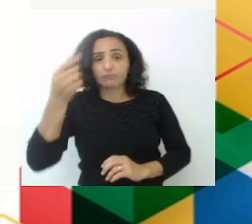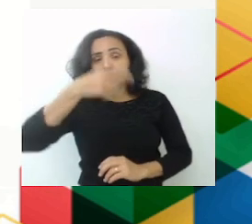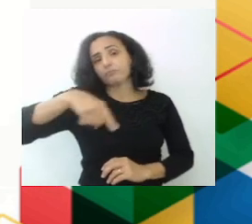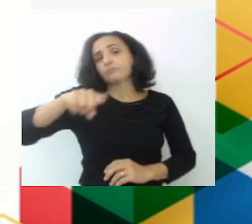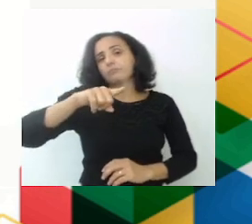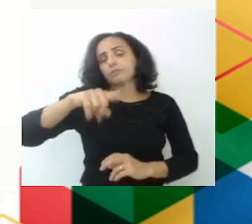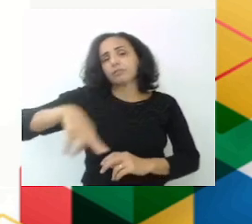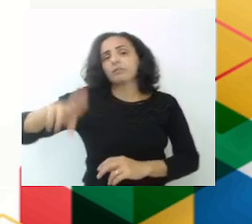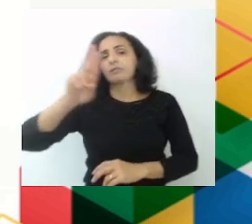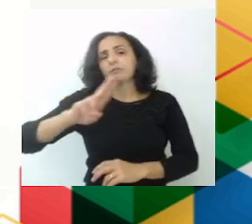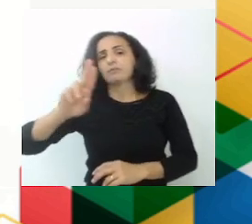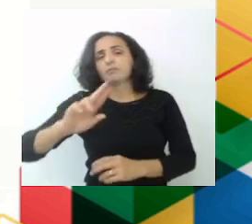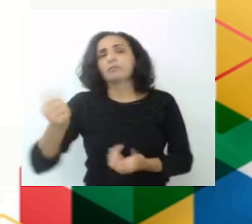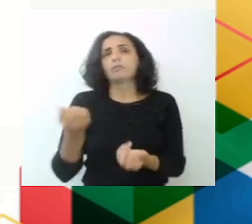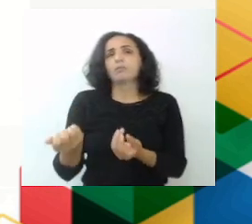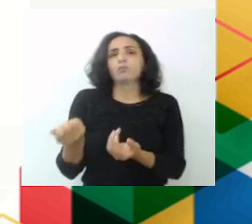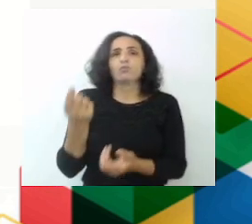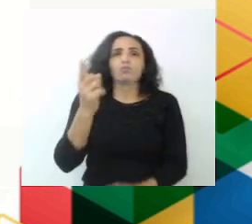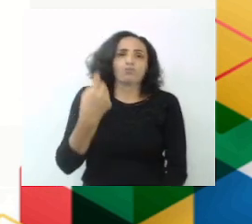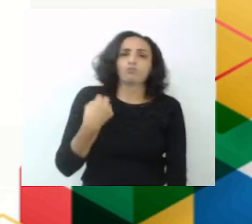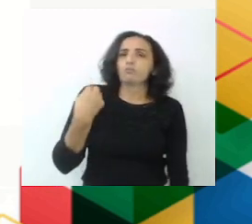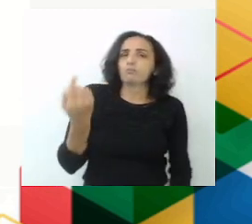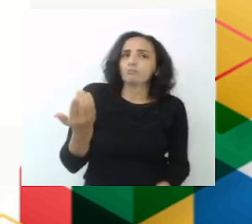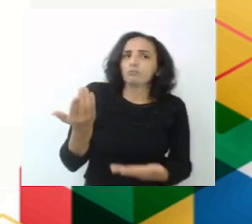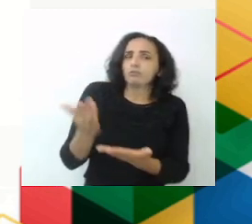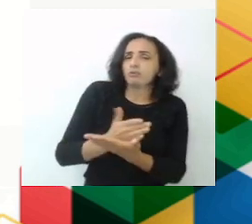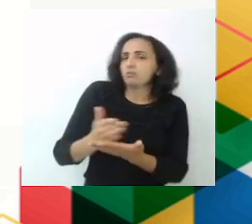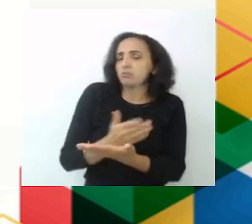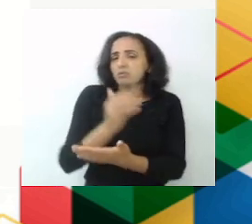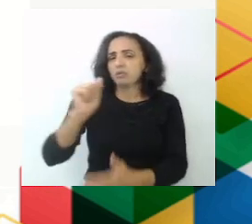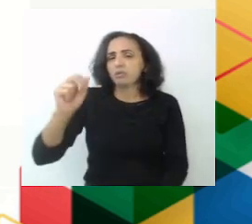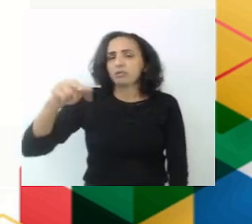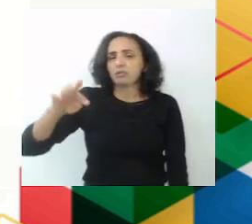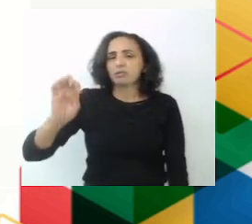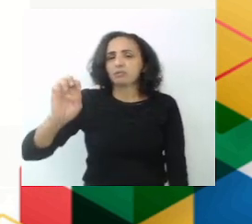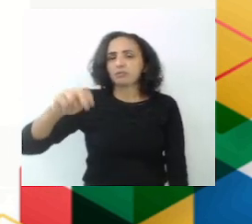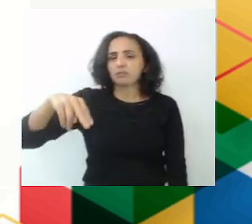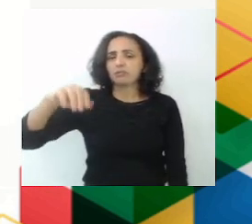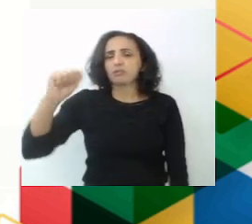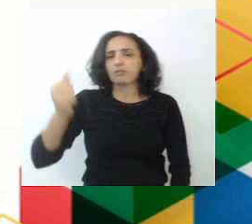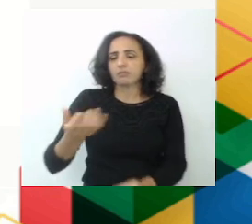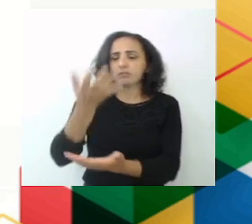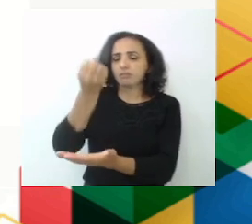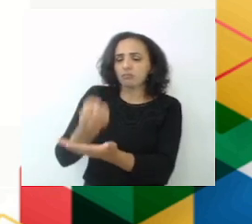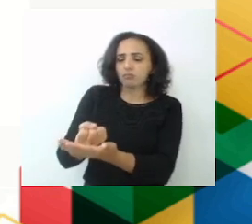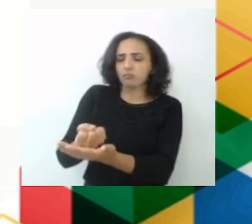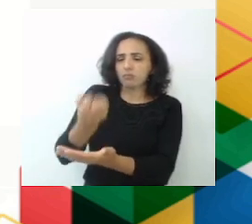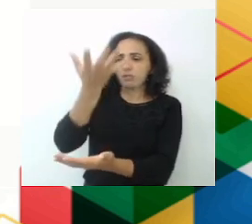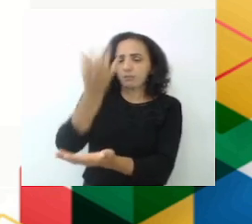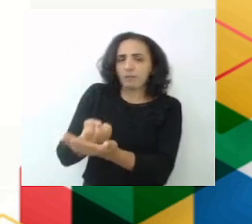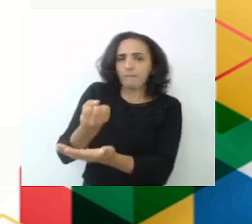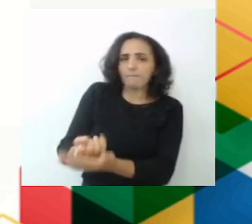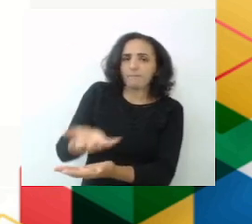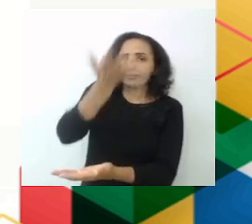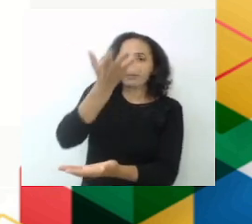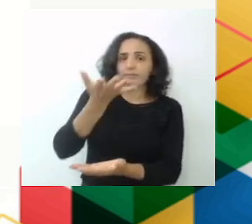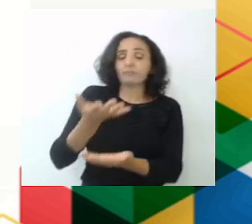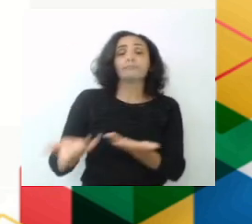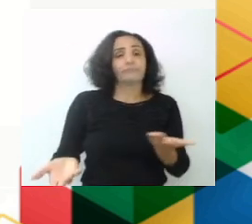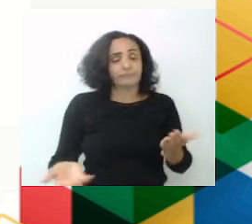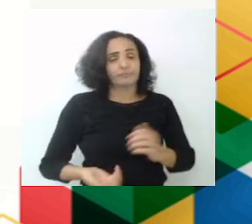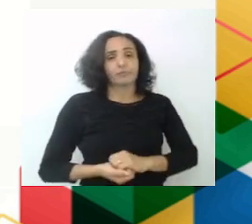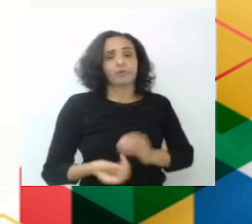você usar uma antena com a melhor captação é na forma parabólica. Então, vamos ver aqui como é que a